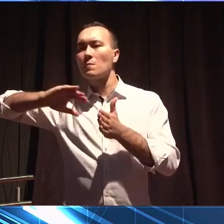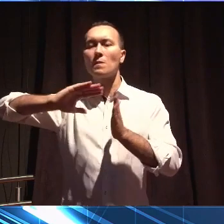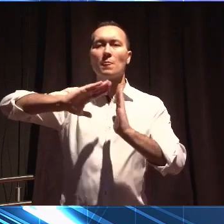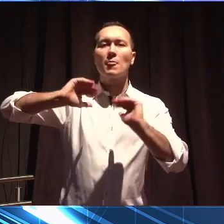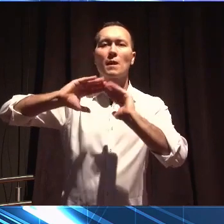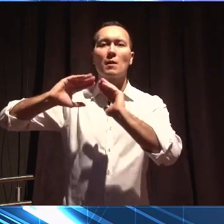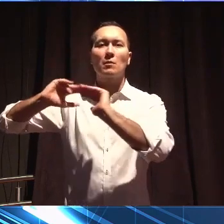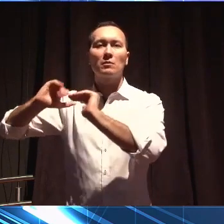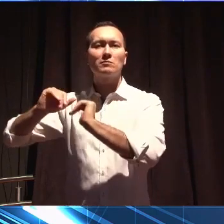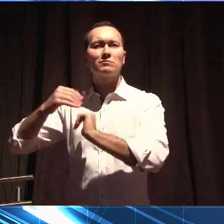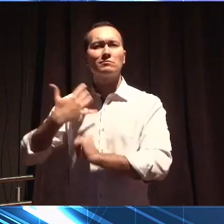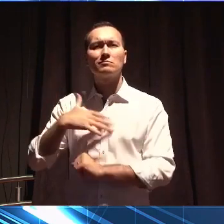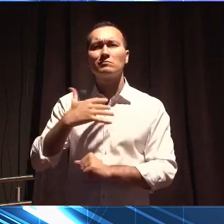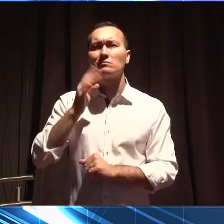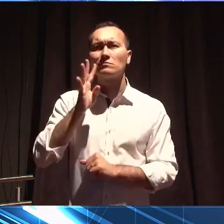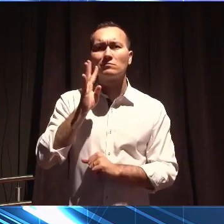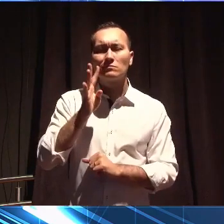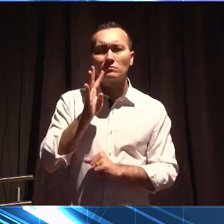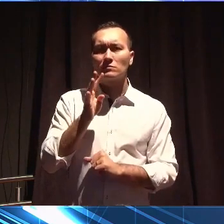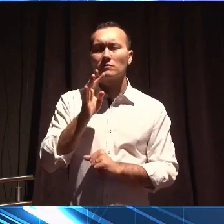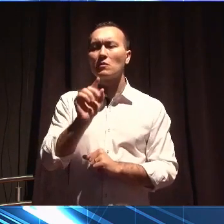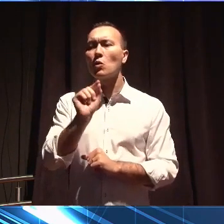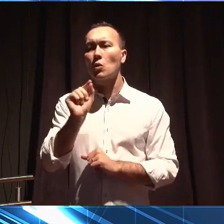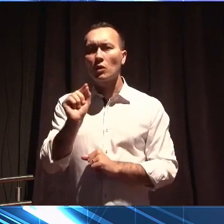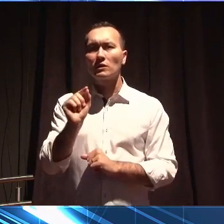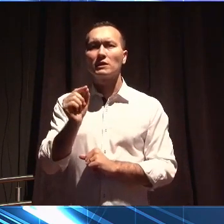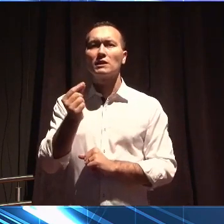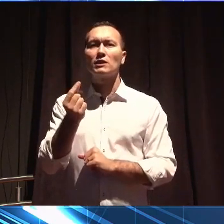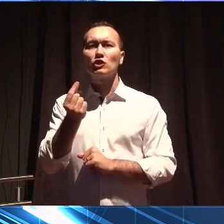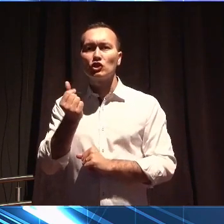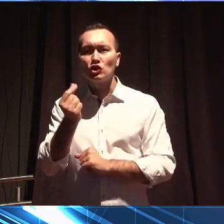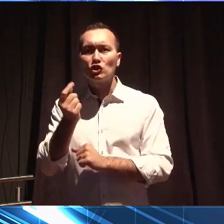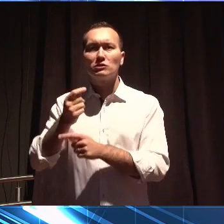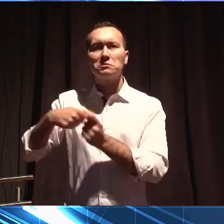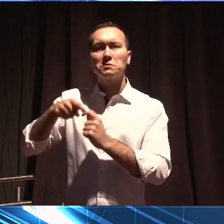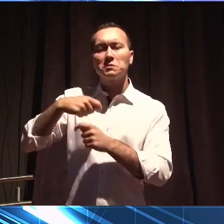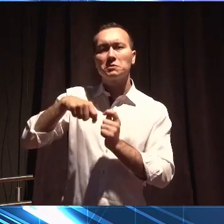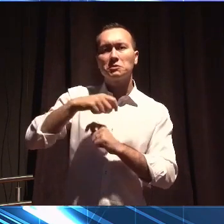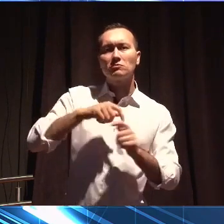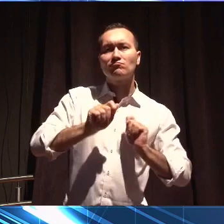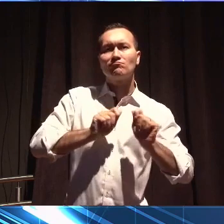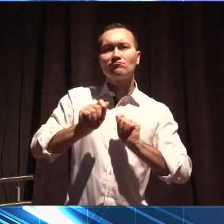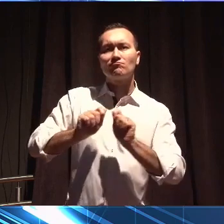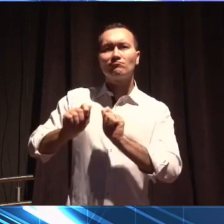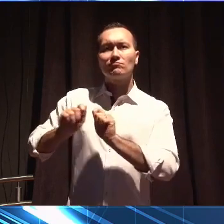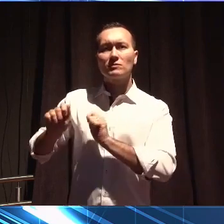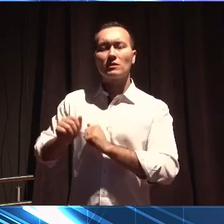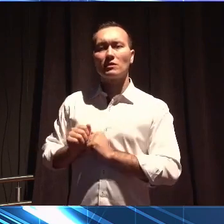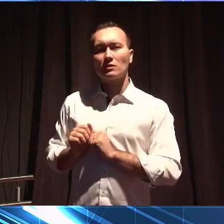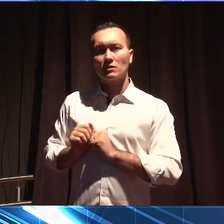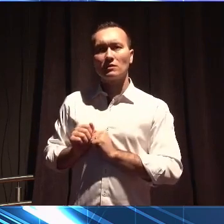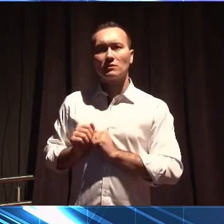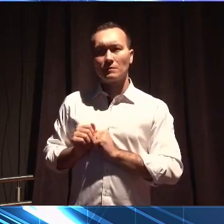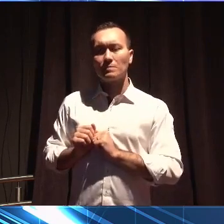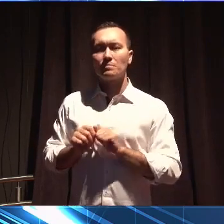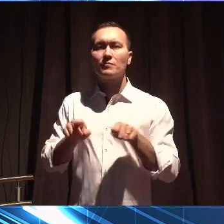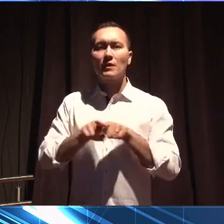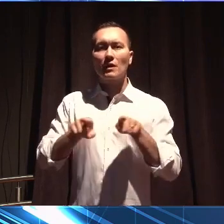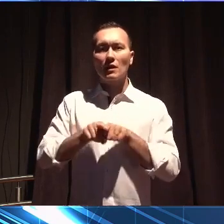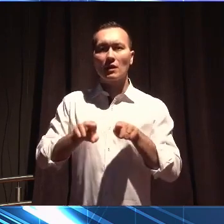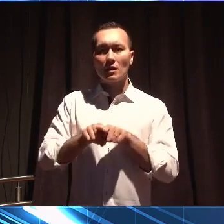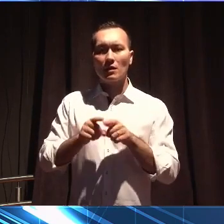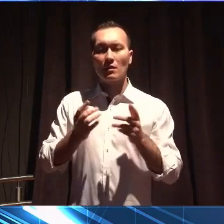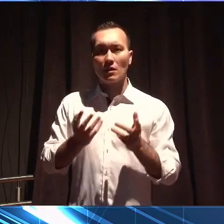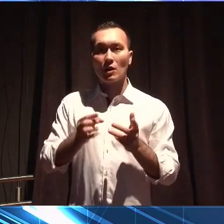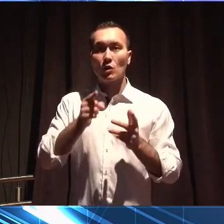pelas empresas, né, que é a questão de eficiência financeira. E também como você pode gerar aí, a partir de